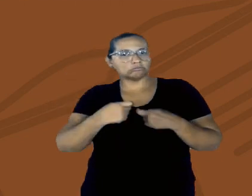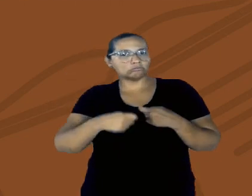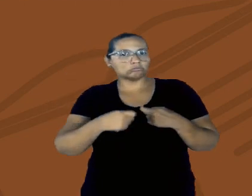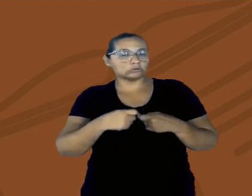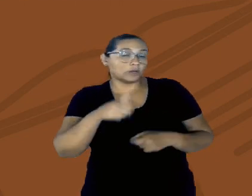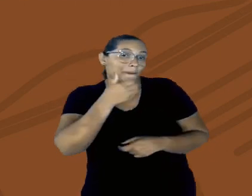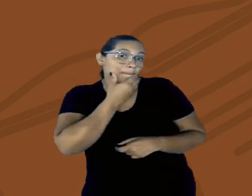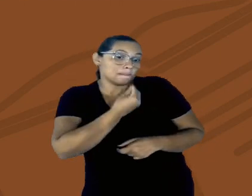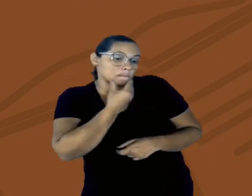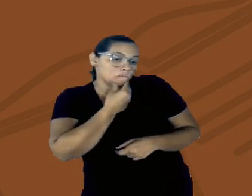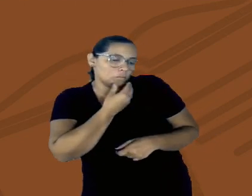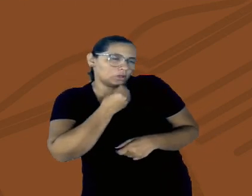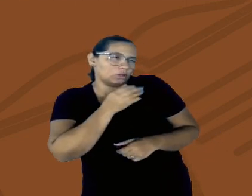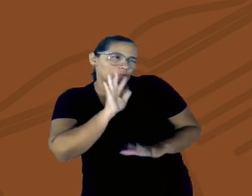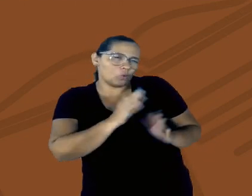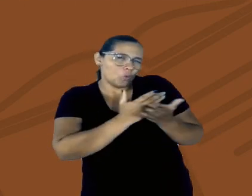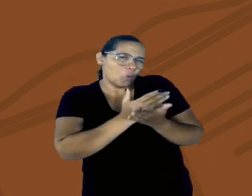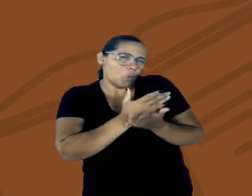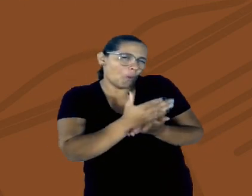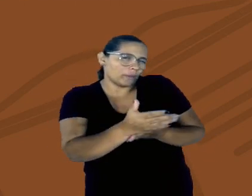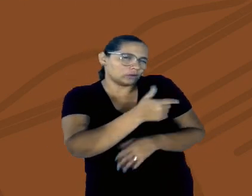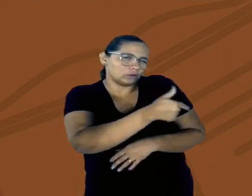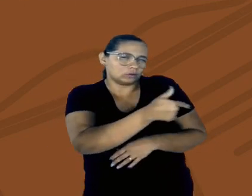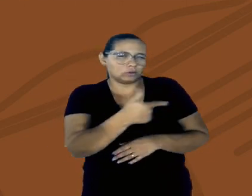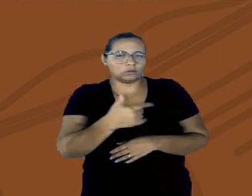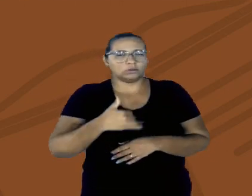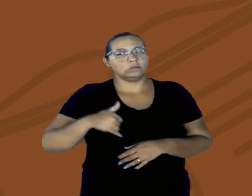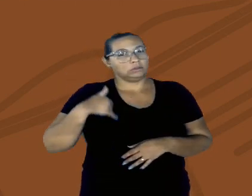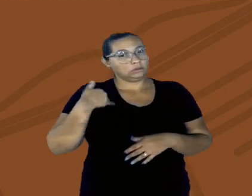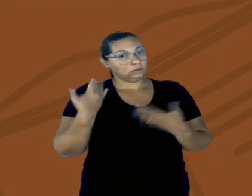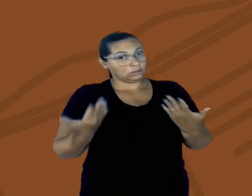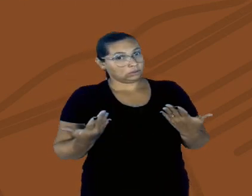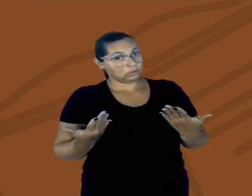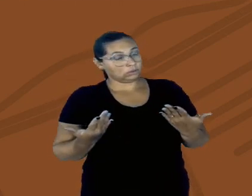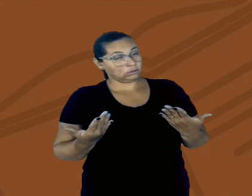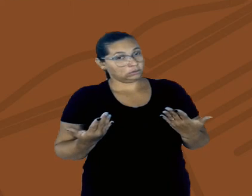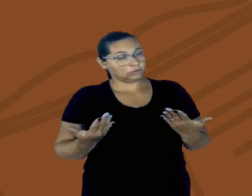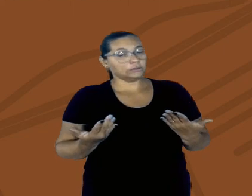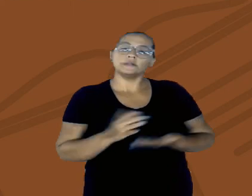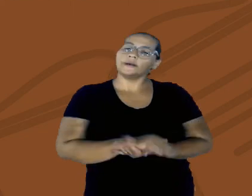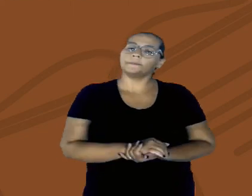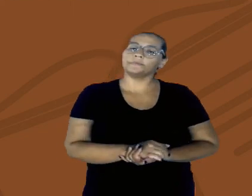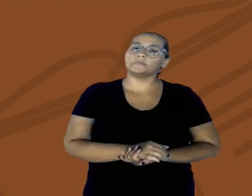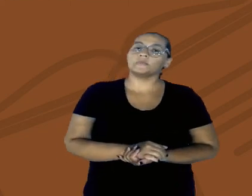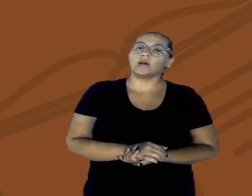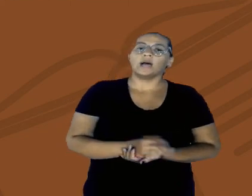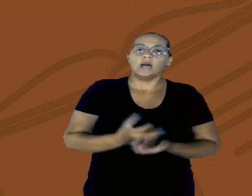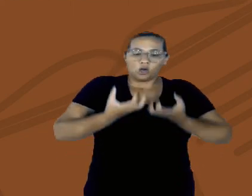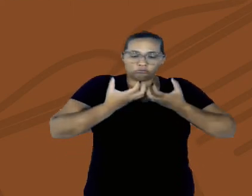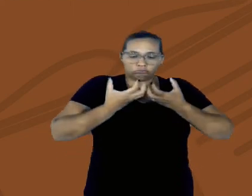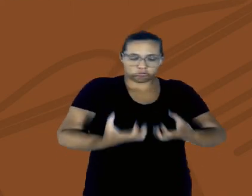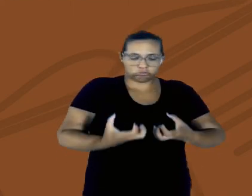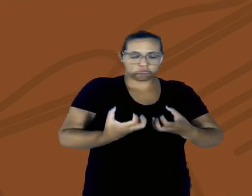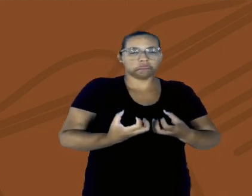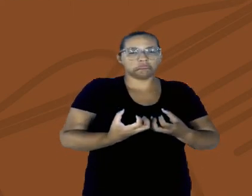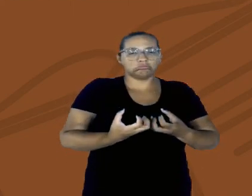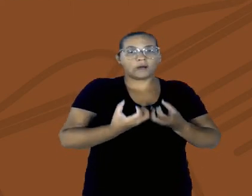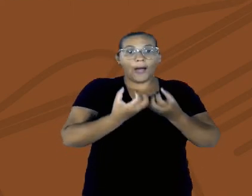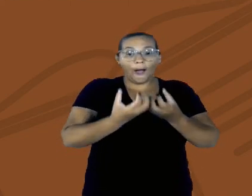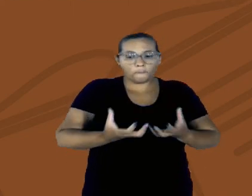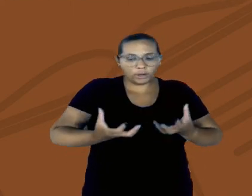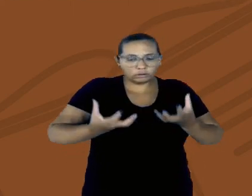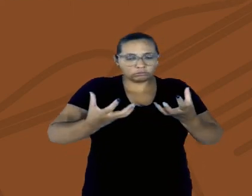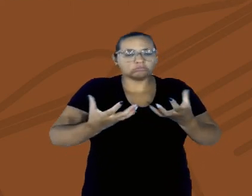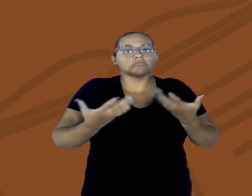masculino, surge a partir dos 12 anos. Há um aumento do escroto, do saco escrotal. Há